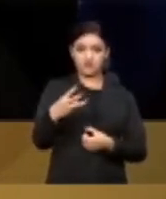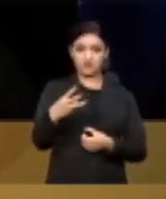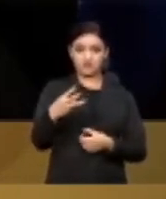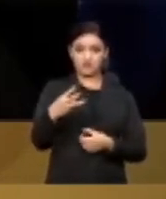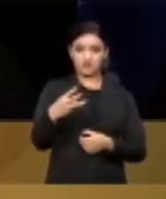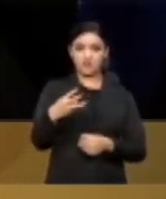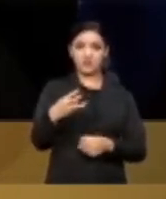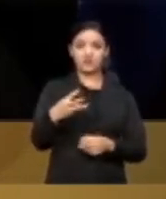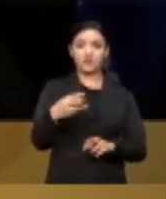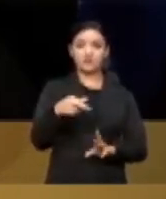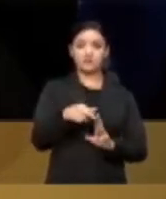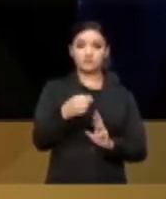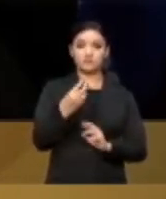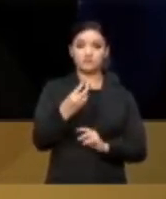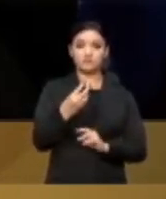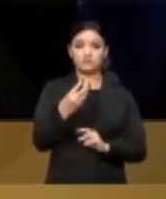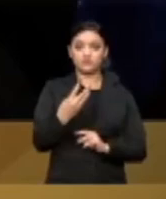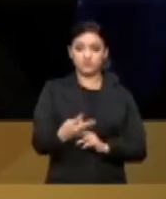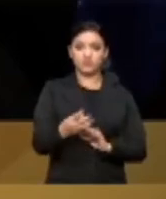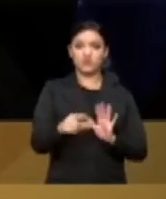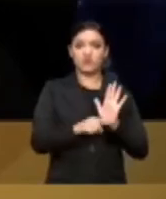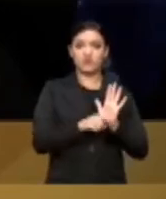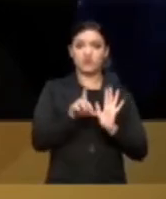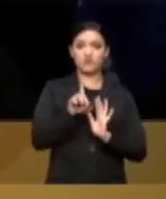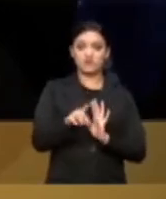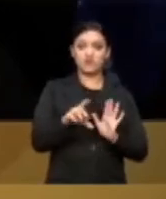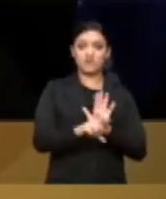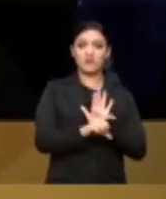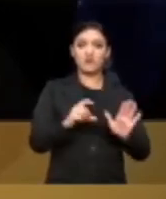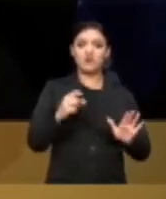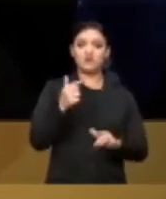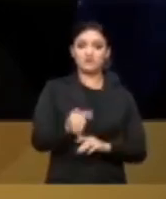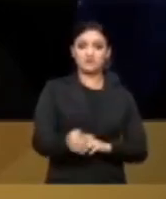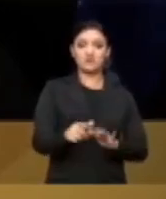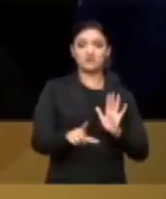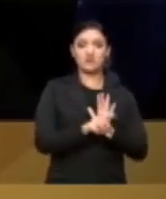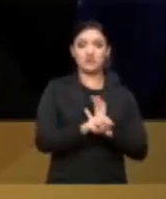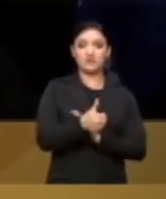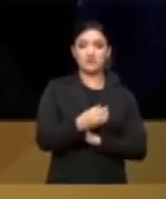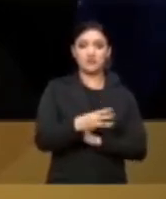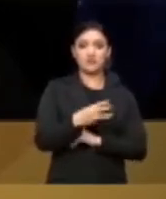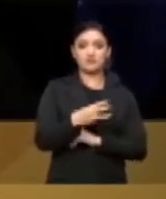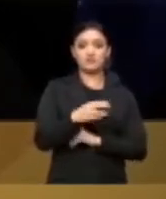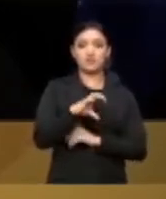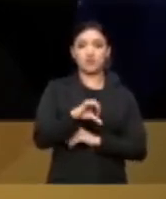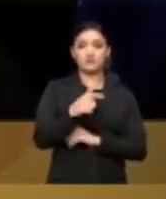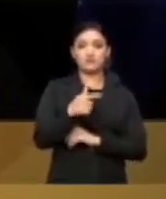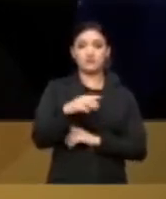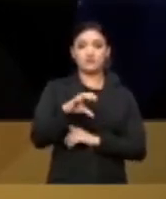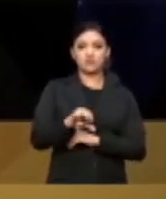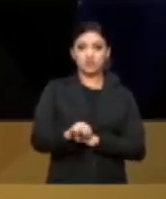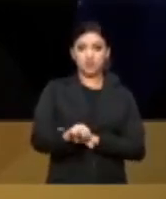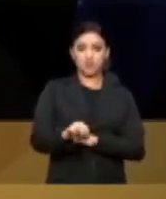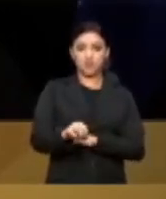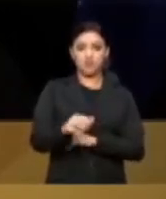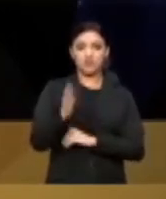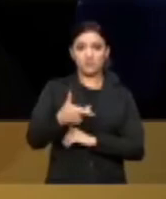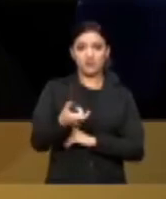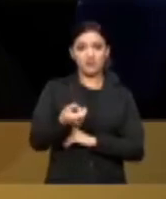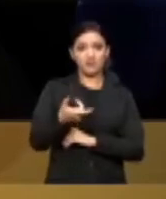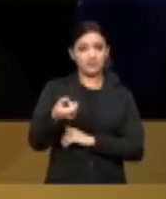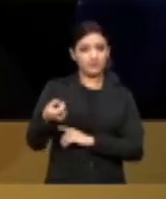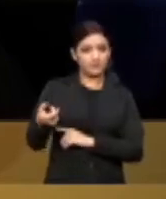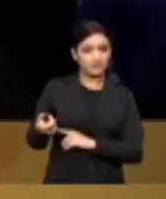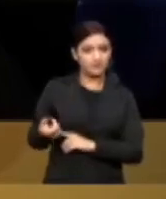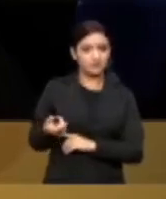3, alíneas D, parágrafo 7º, inciso 3º da Lei 13.979, de 2020, que